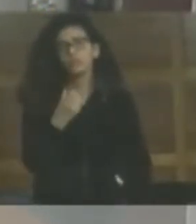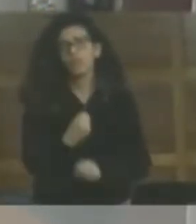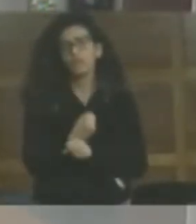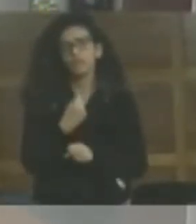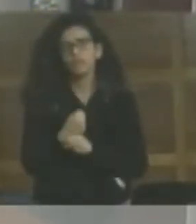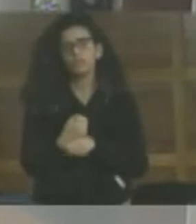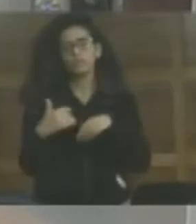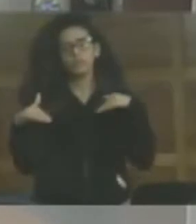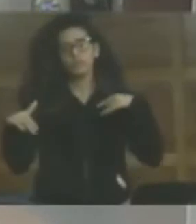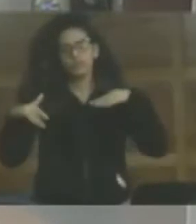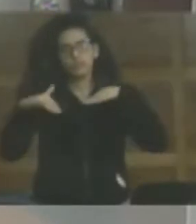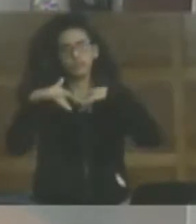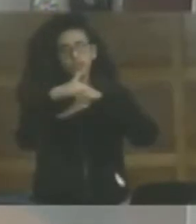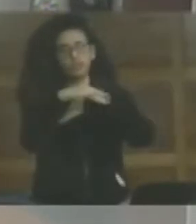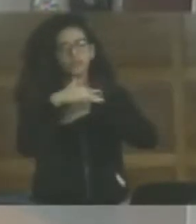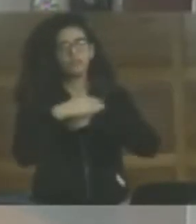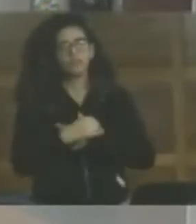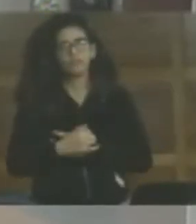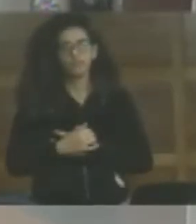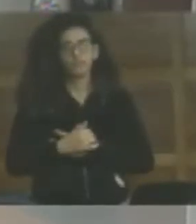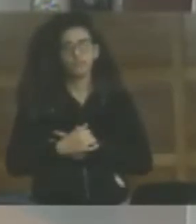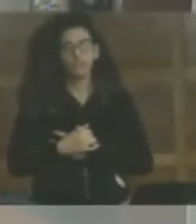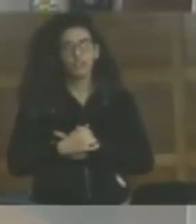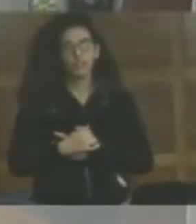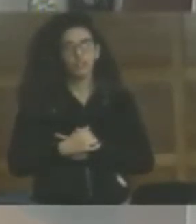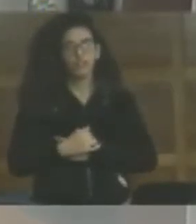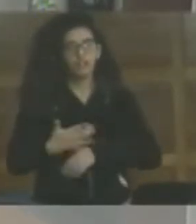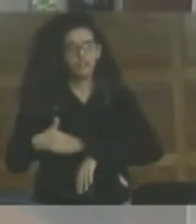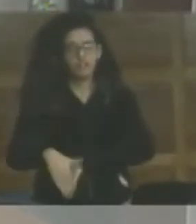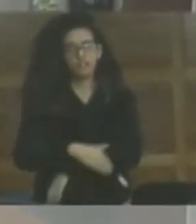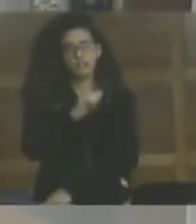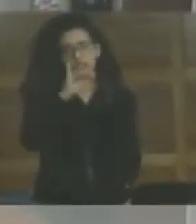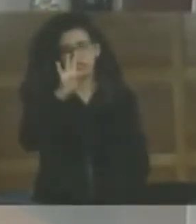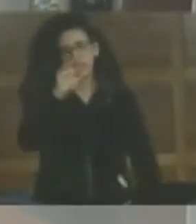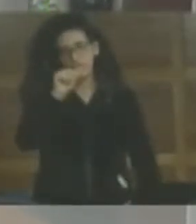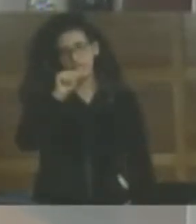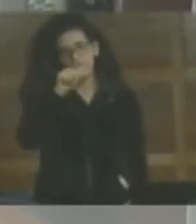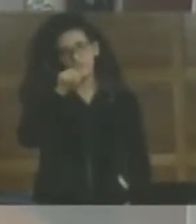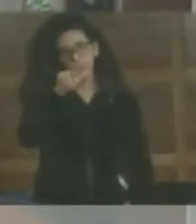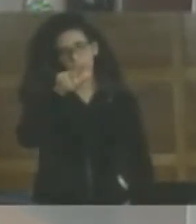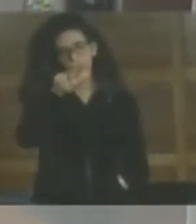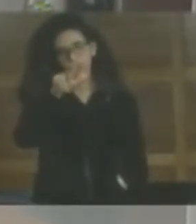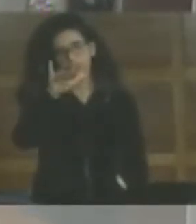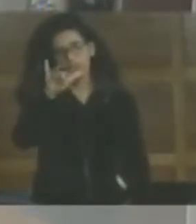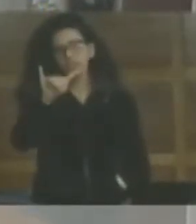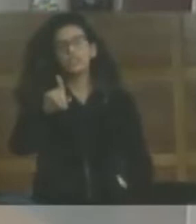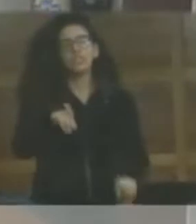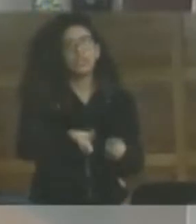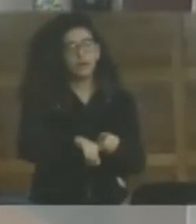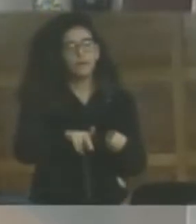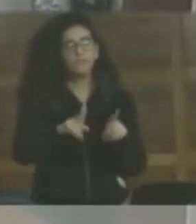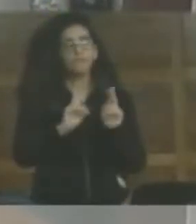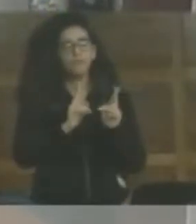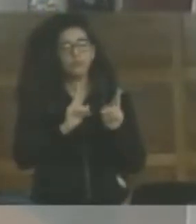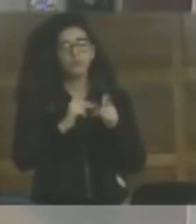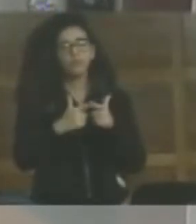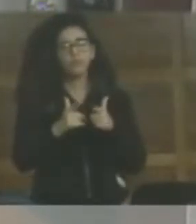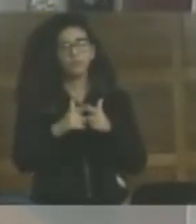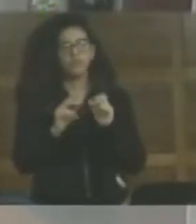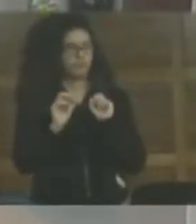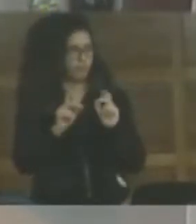faixa também de pedestre elevada lá na Avenida Itaguaí, que também passa pela mesma situação, tá